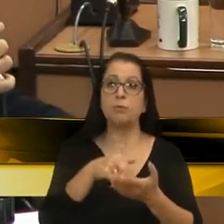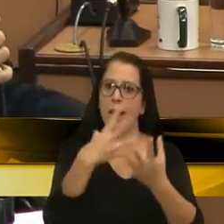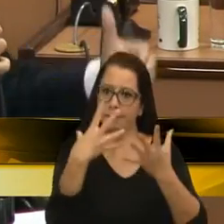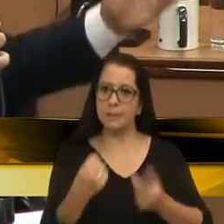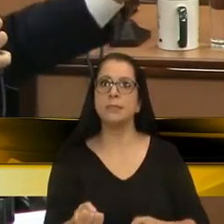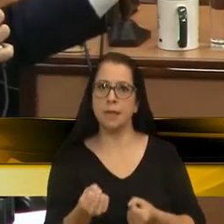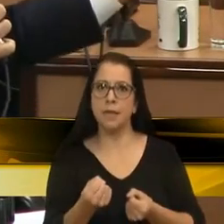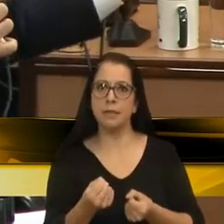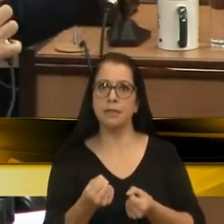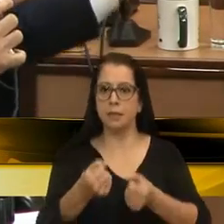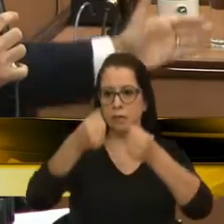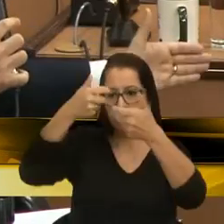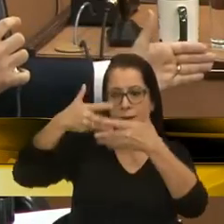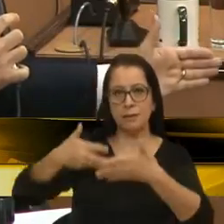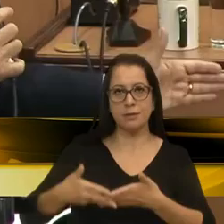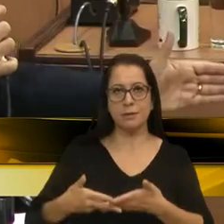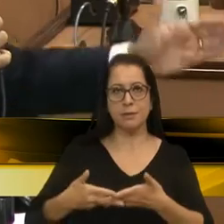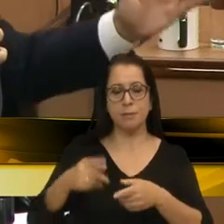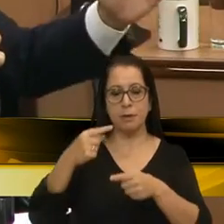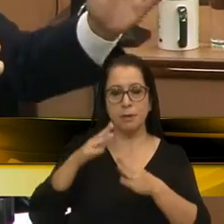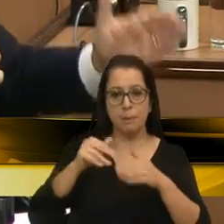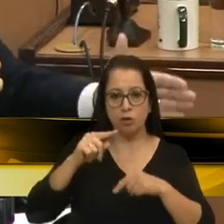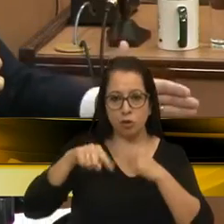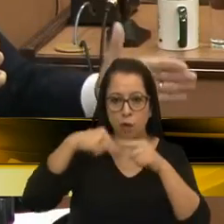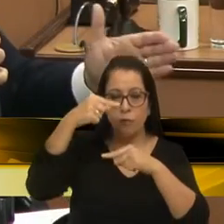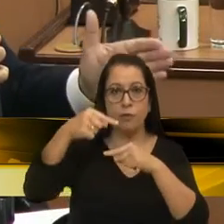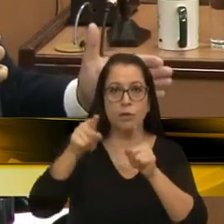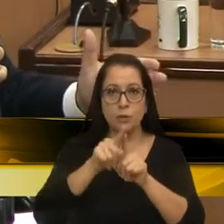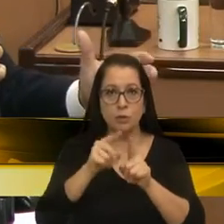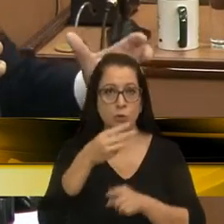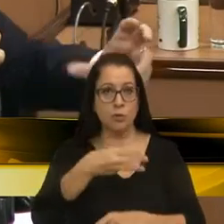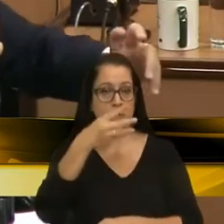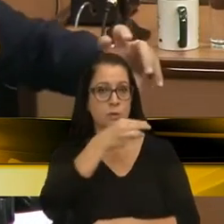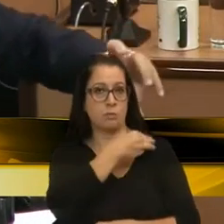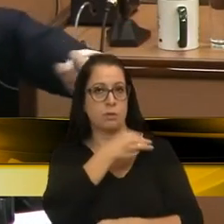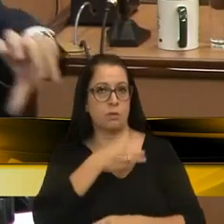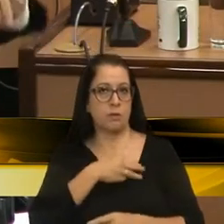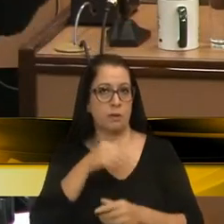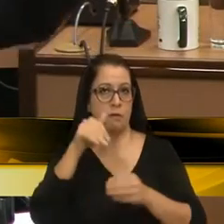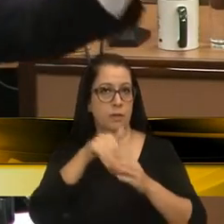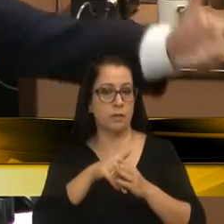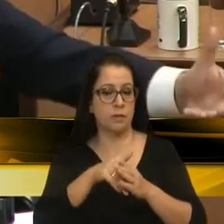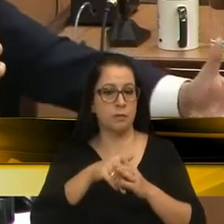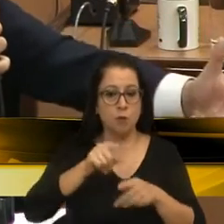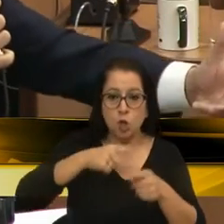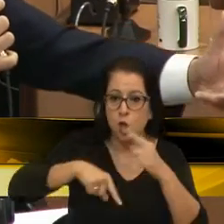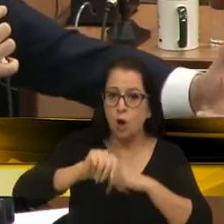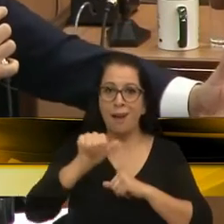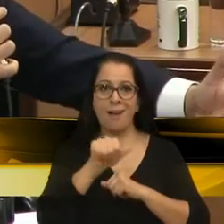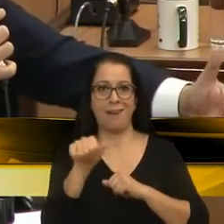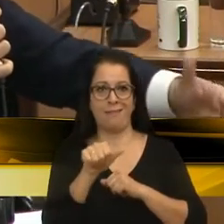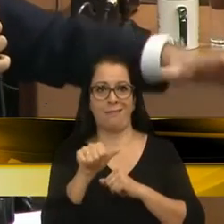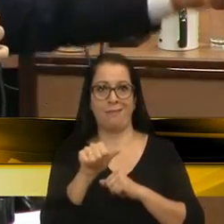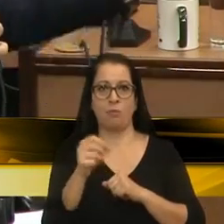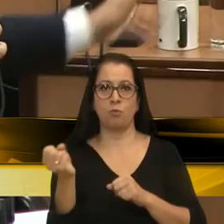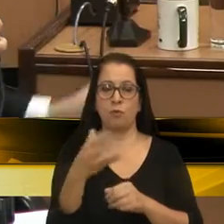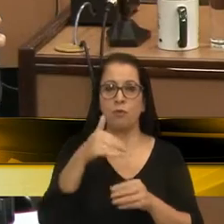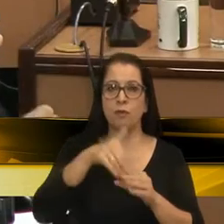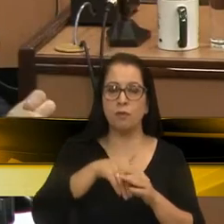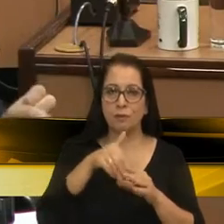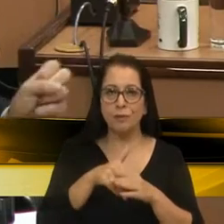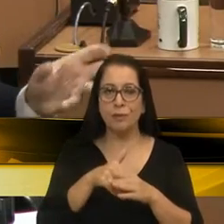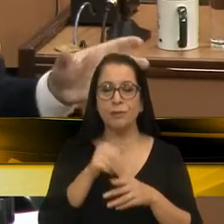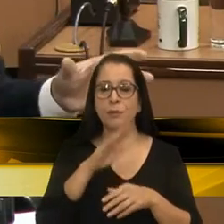convencidos para que esse pedido de vista, né, do terceiro ministro que estava votando consiga reverter, né, um novo voto e que